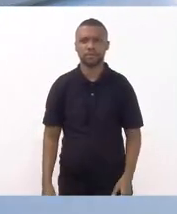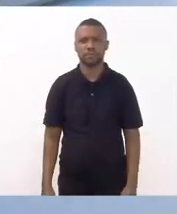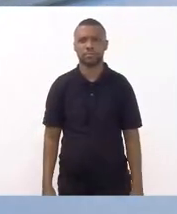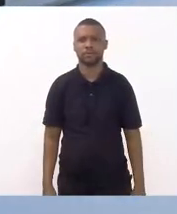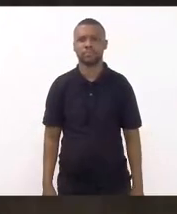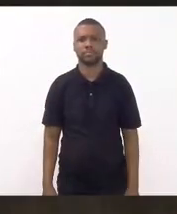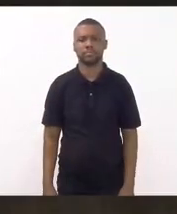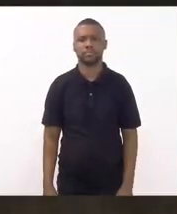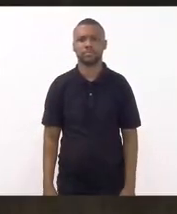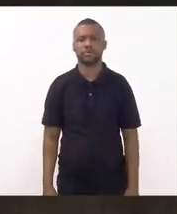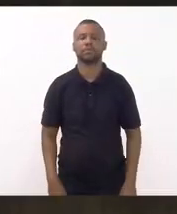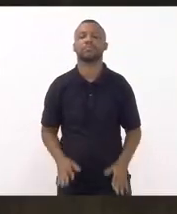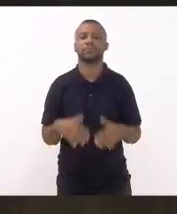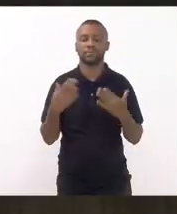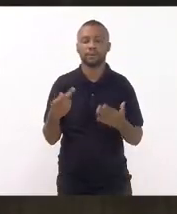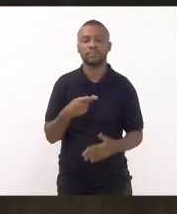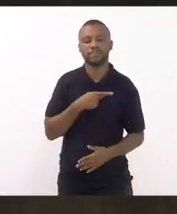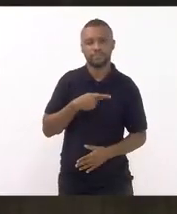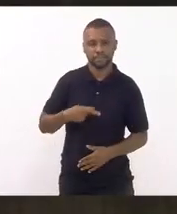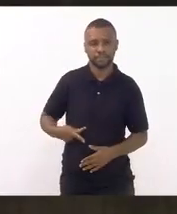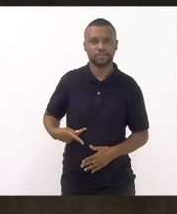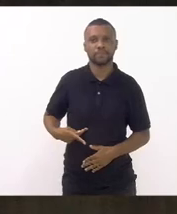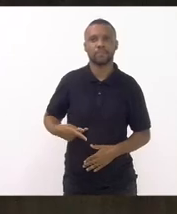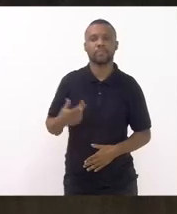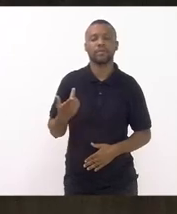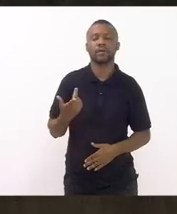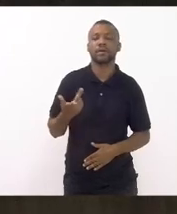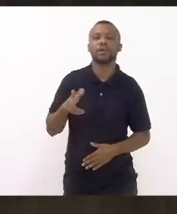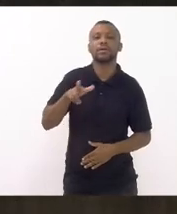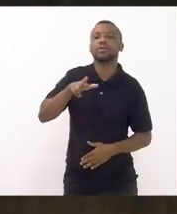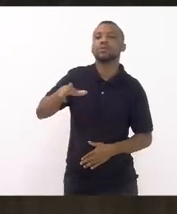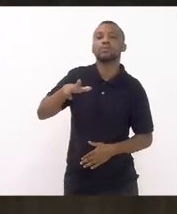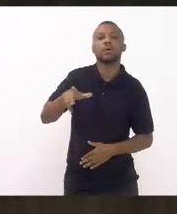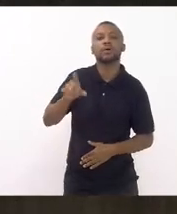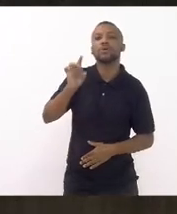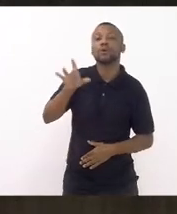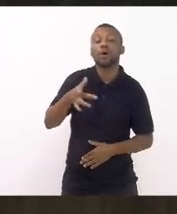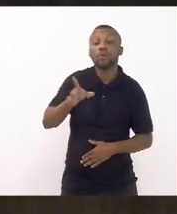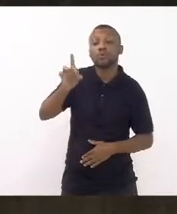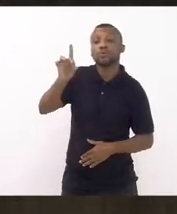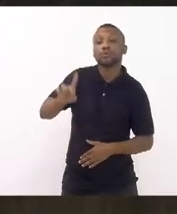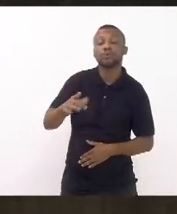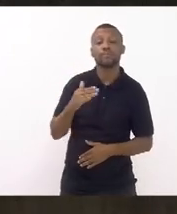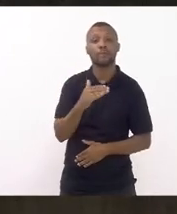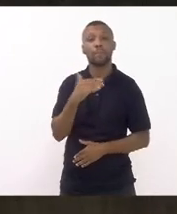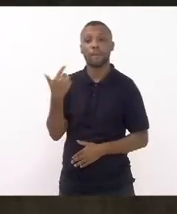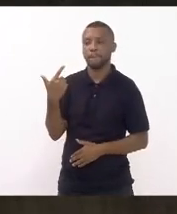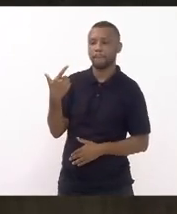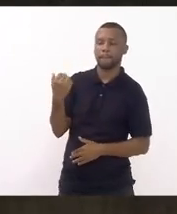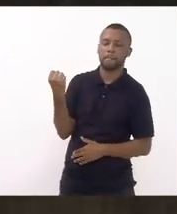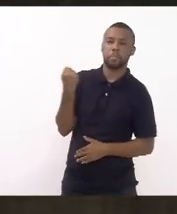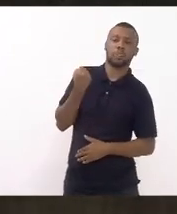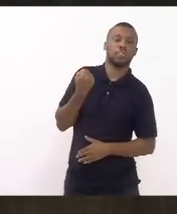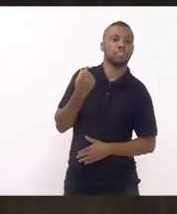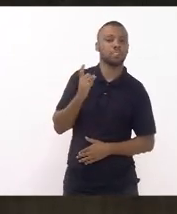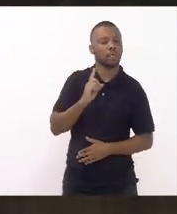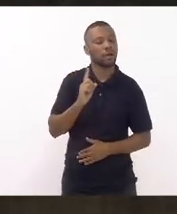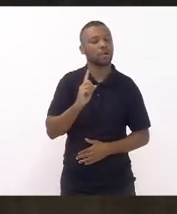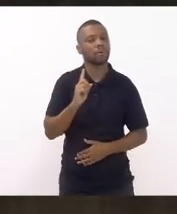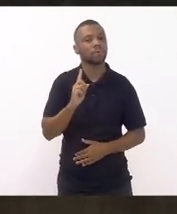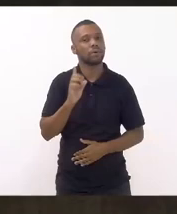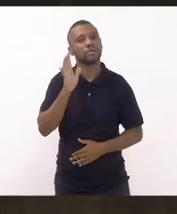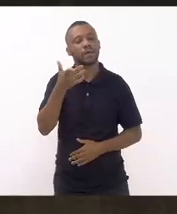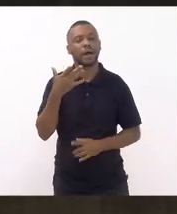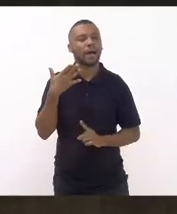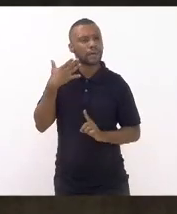Senhora presidente, e não foi só o diretor que foi assassinado, eu já discursei aqui e